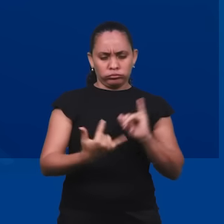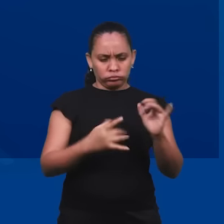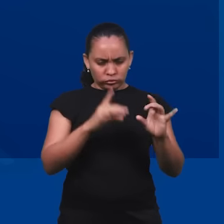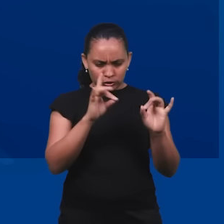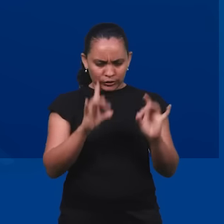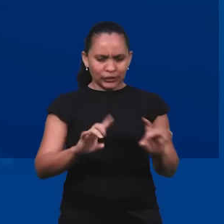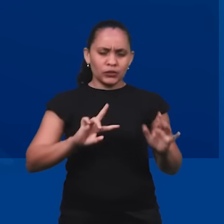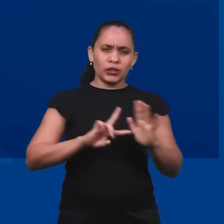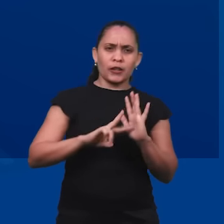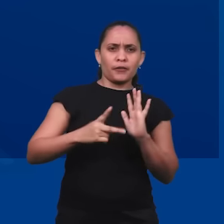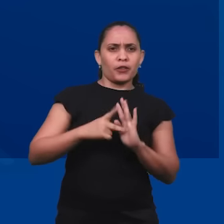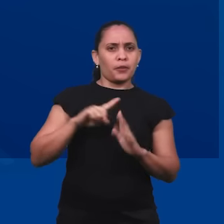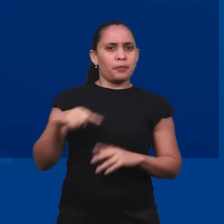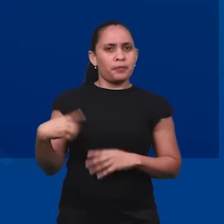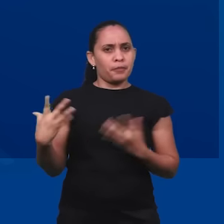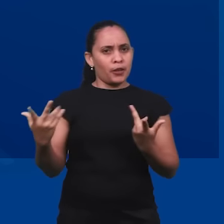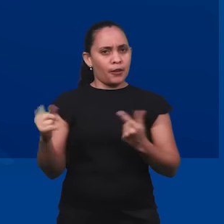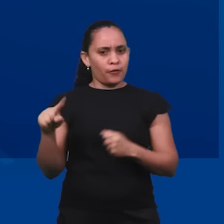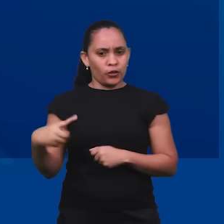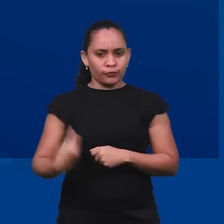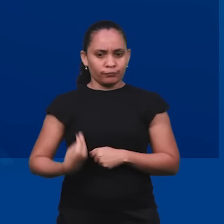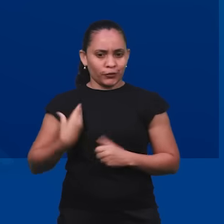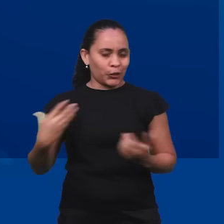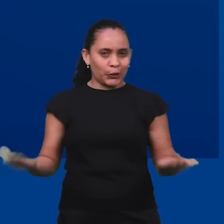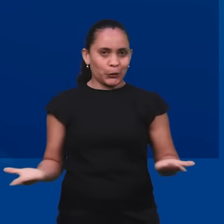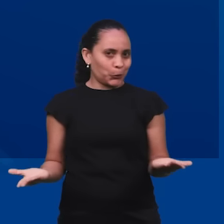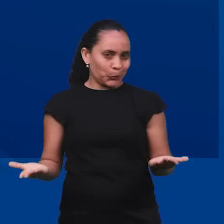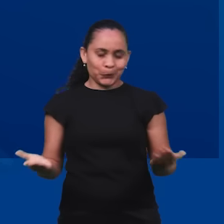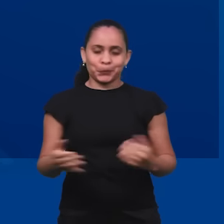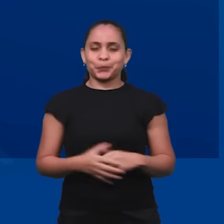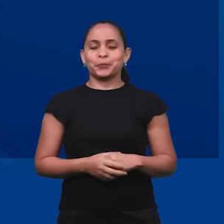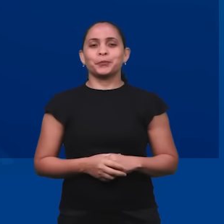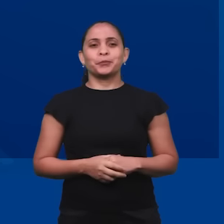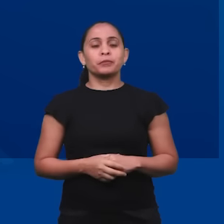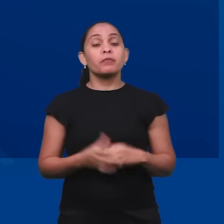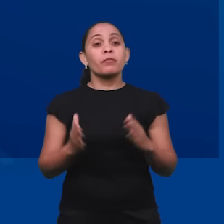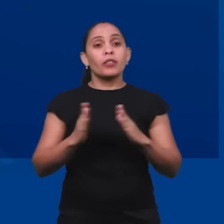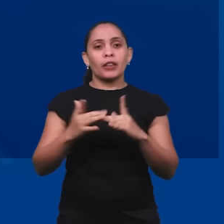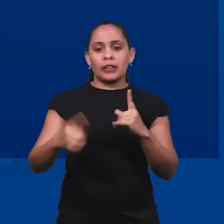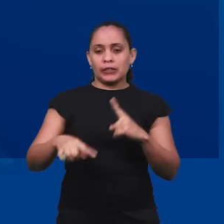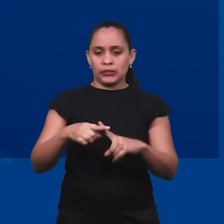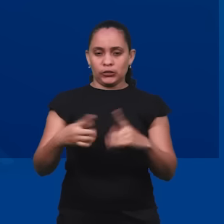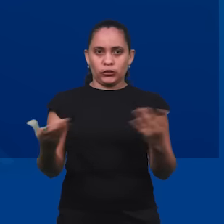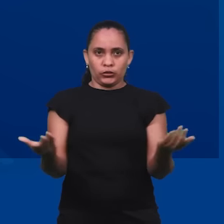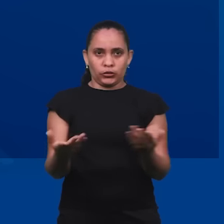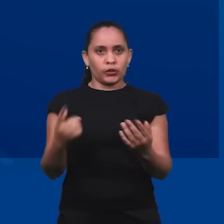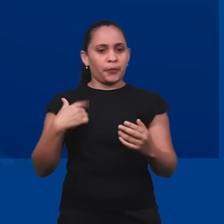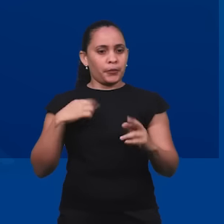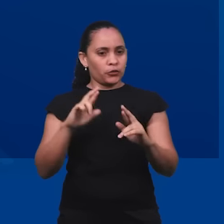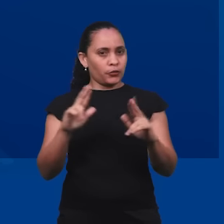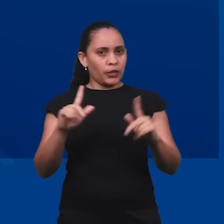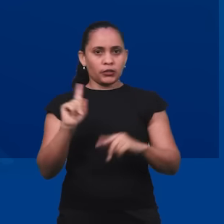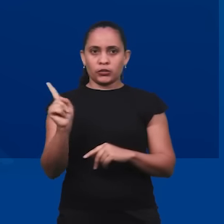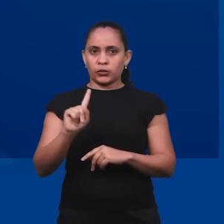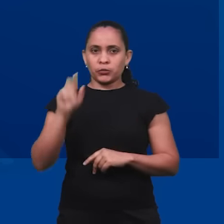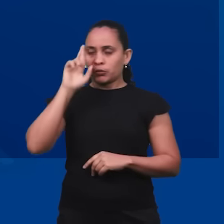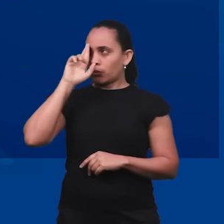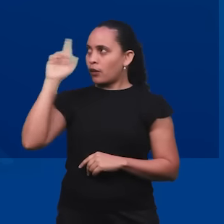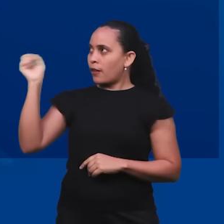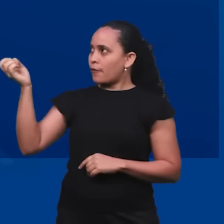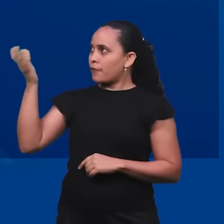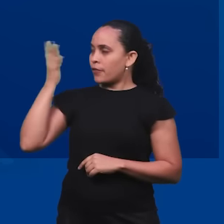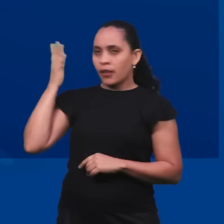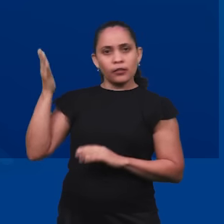traz um significado maravilhoso para cada um de nós nos dias de hoje. E na igreja dos nossos dias também não é diferente. O Senhor revela o seu